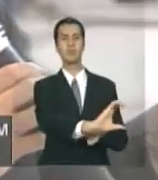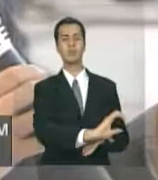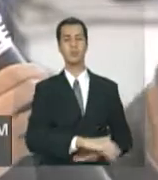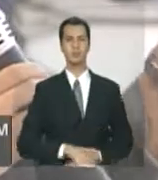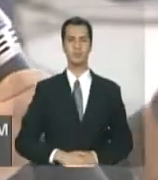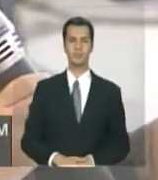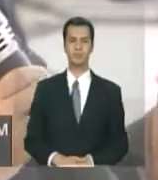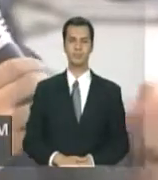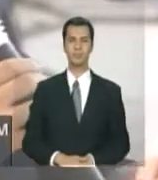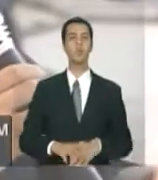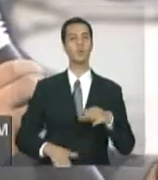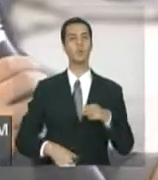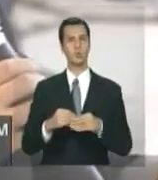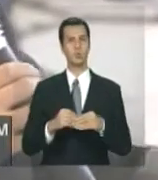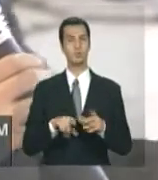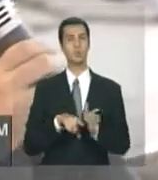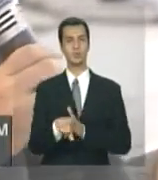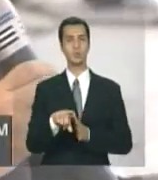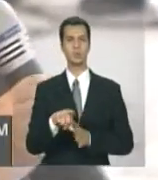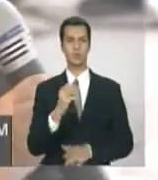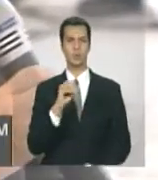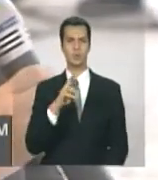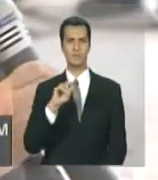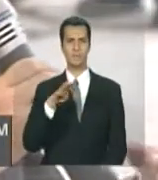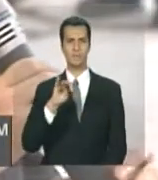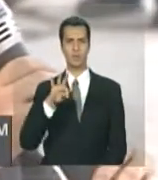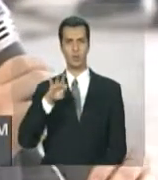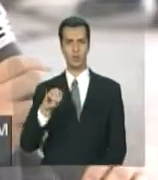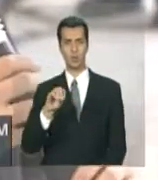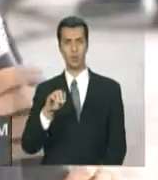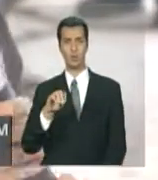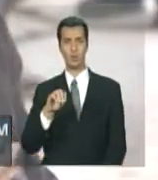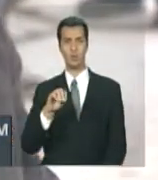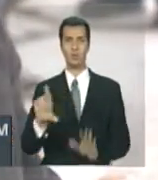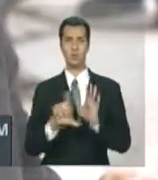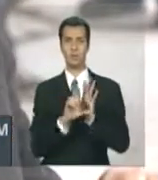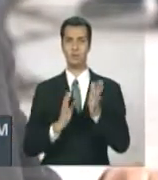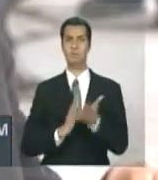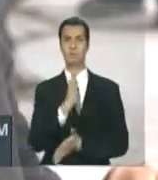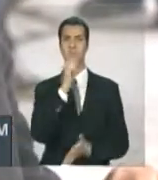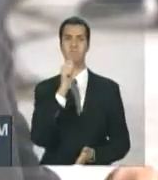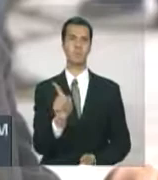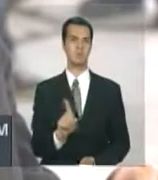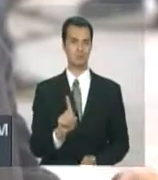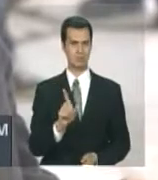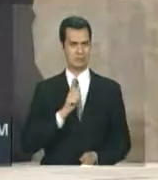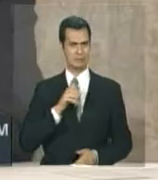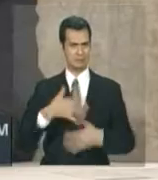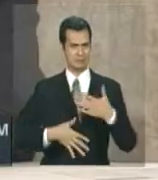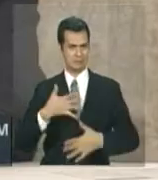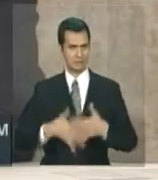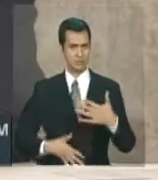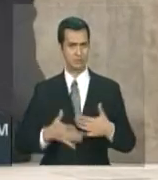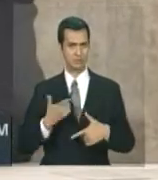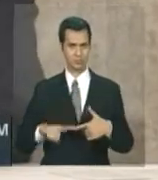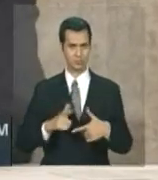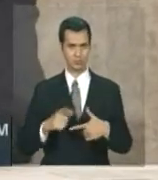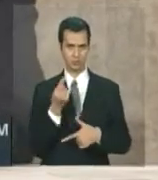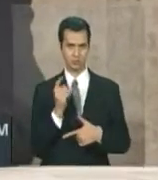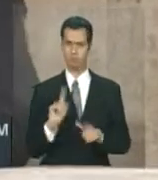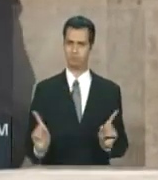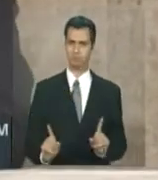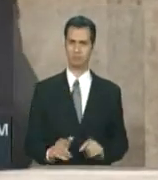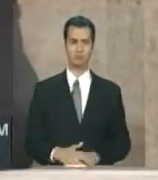o orçamento deste ano ainda não foi sancionado. Isso atrapalha a liberação desses recursos? Não. Esse recurso já está disponível, é um recurso oriundo da